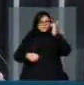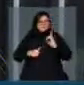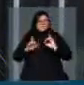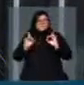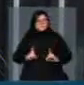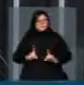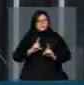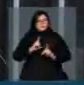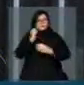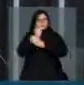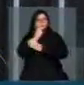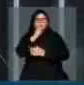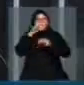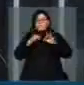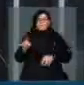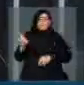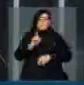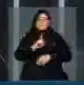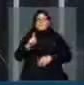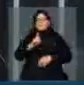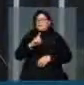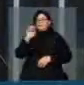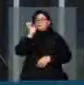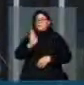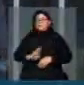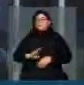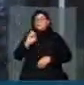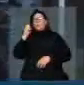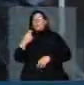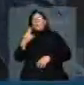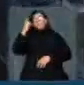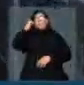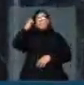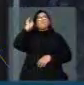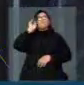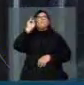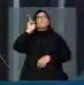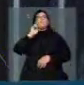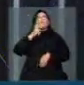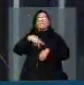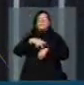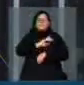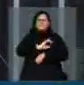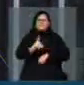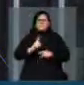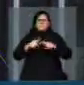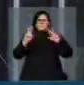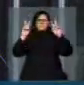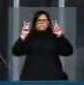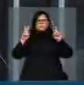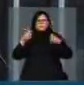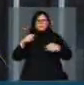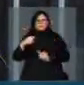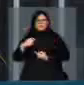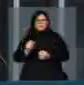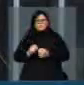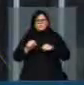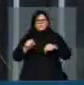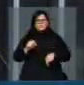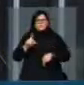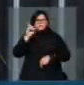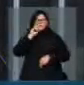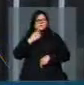assegurada. Infelizmente, não é assim no Brasil nem na memória dos países, o que justifica o tema adotado para assinalar o dia